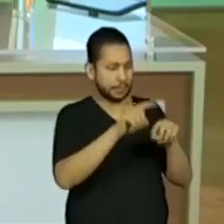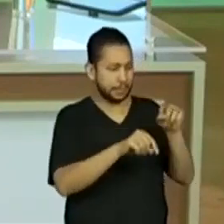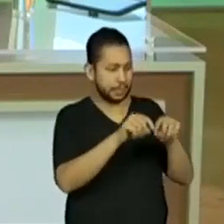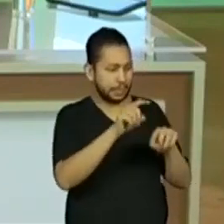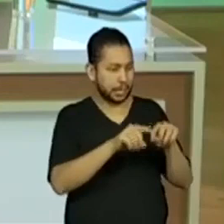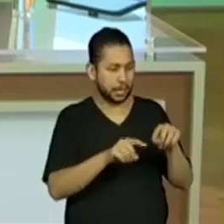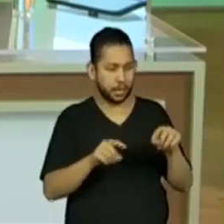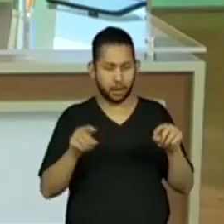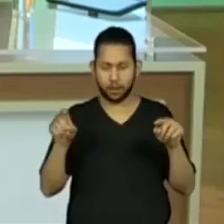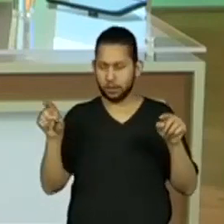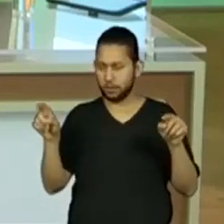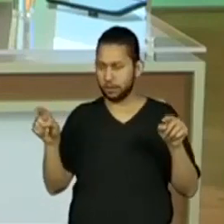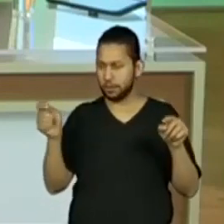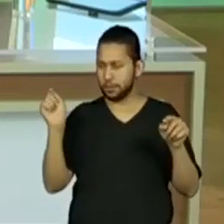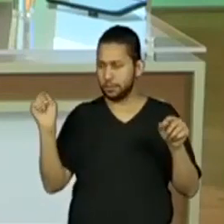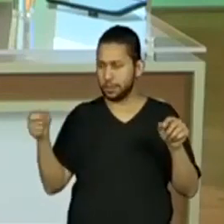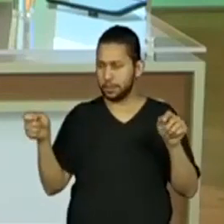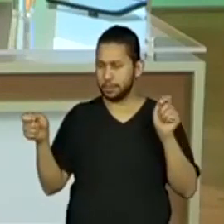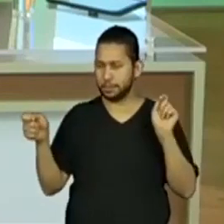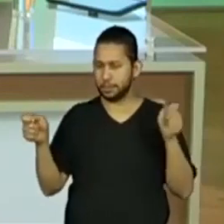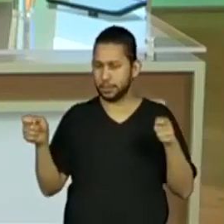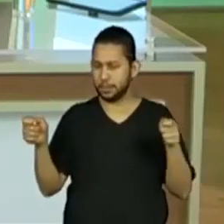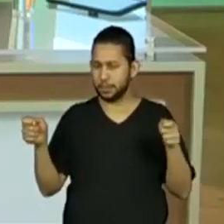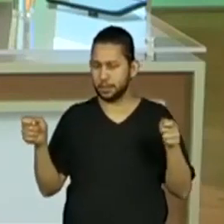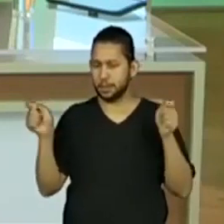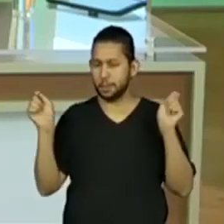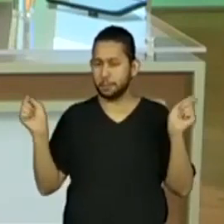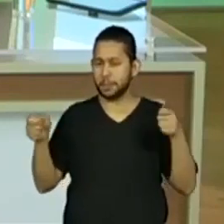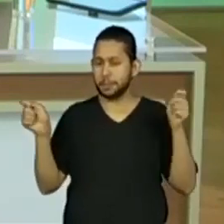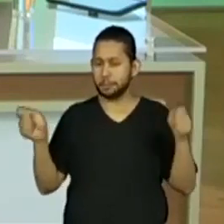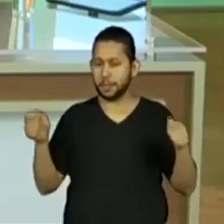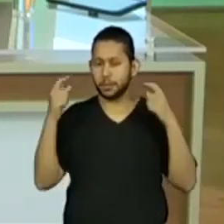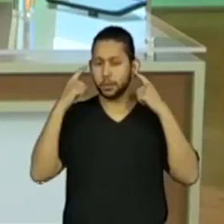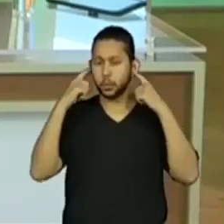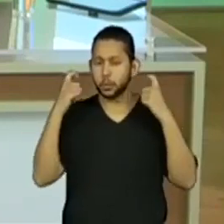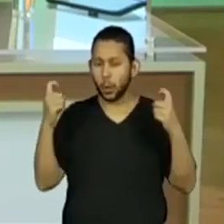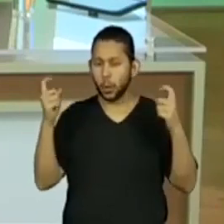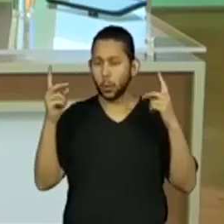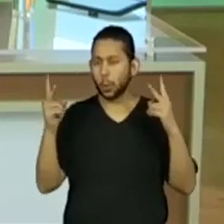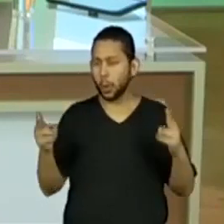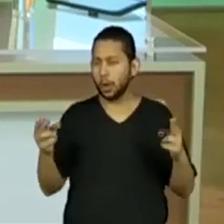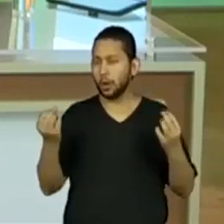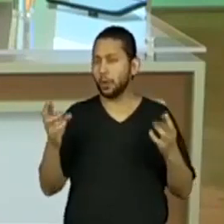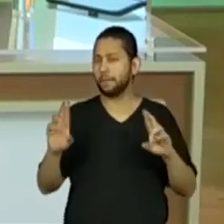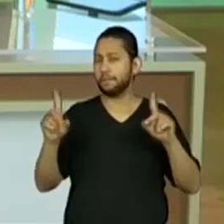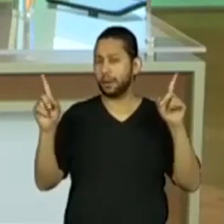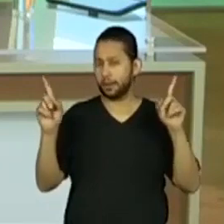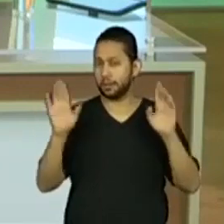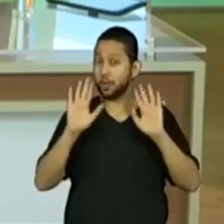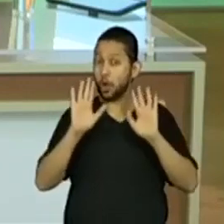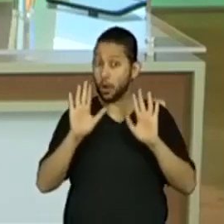são iguais ou diferentes. Então, para isso, nós temos aqui,